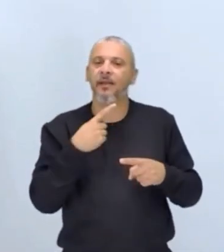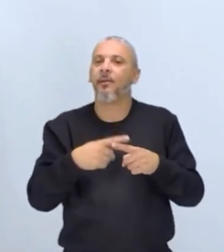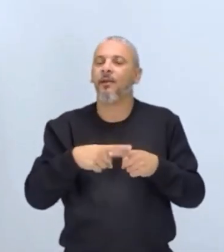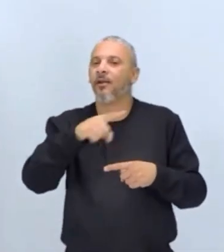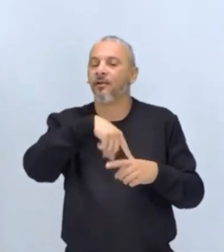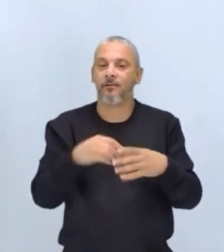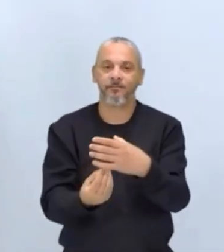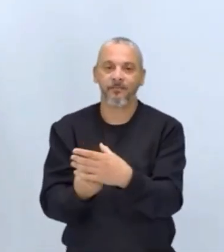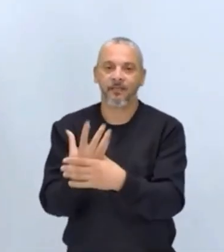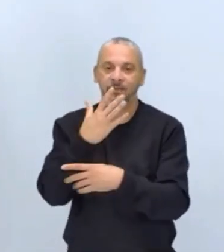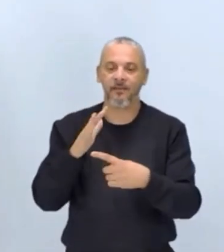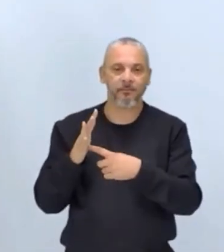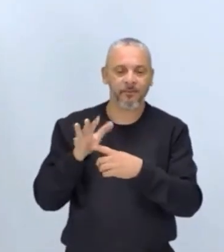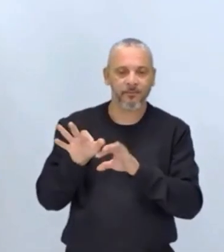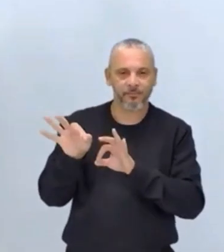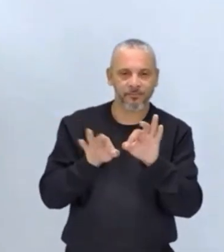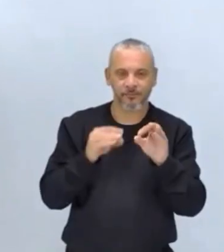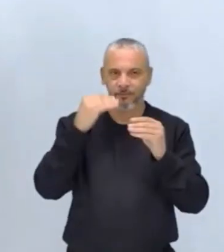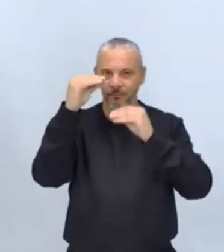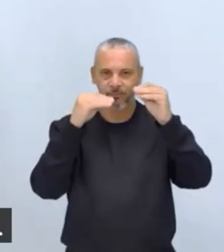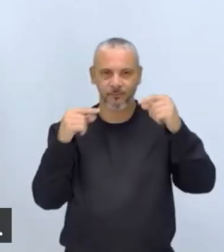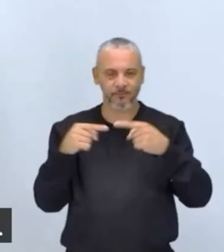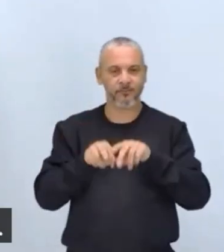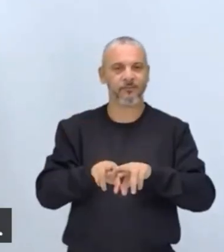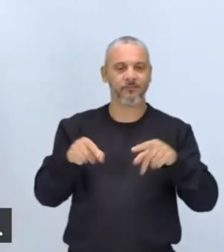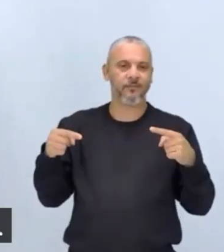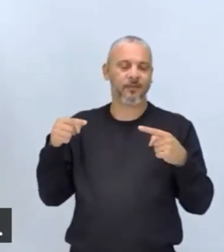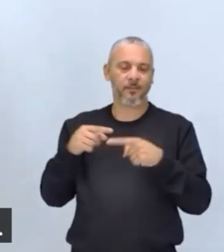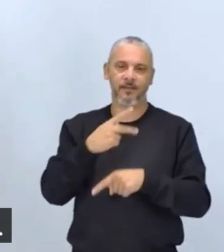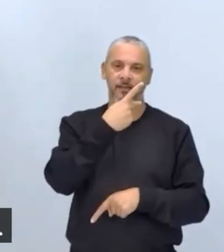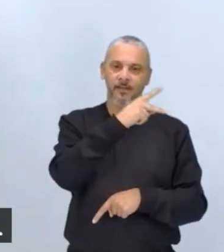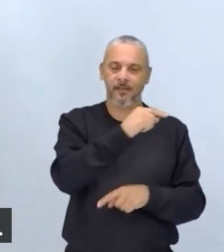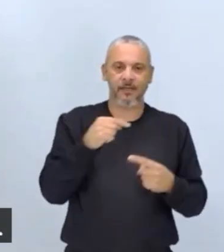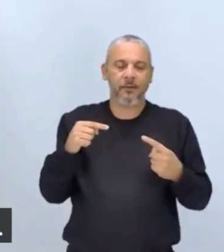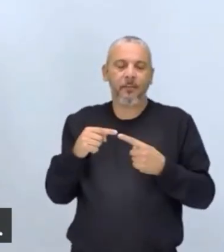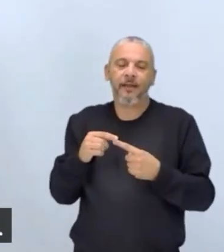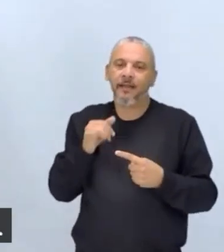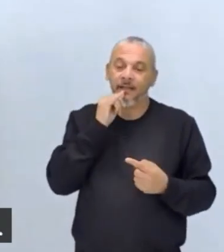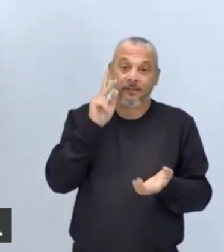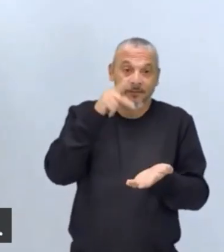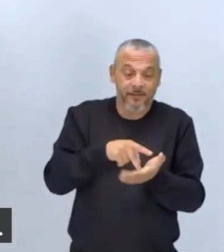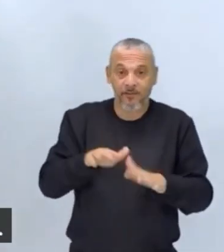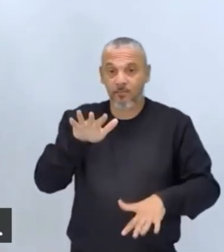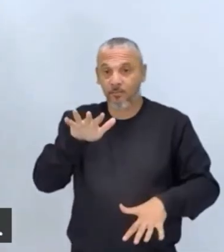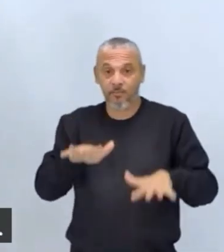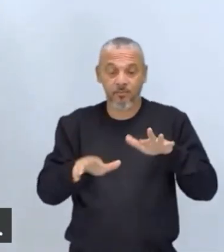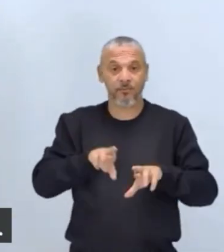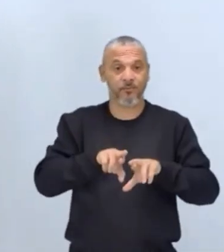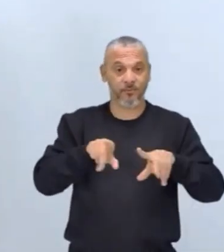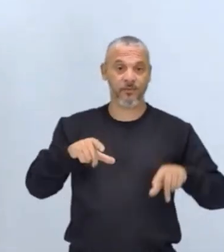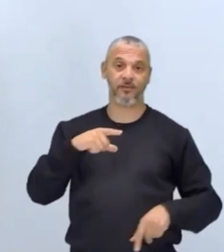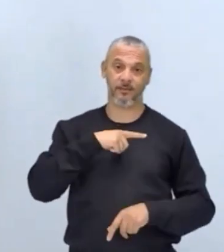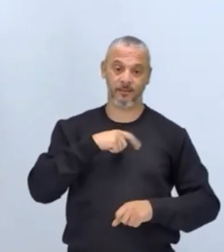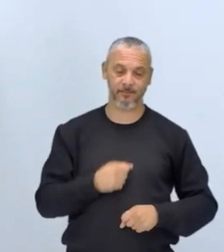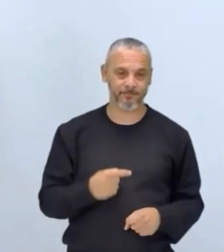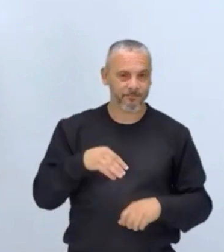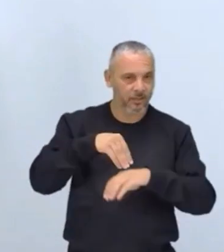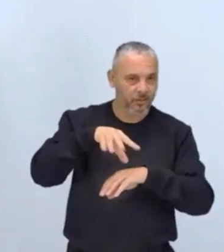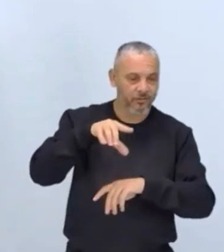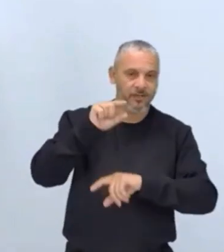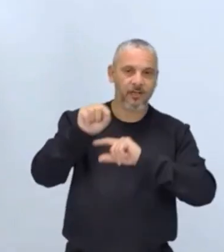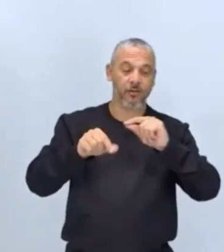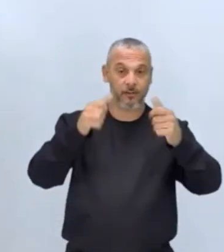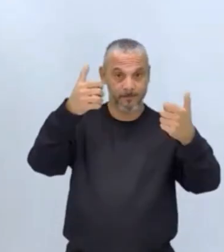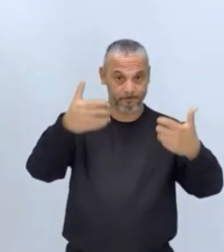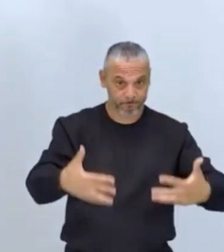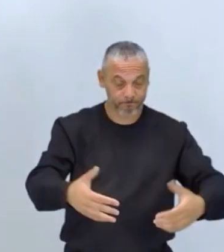justamente porque nós produzimos peças, algumas peças diferenciadas que fazem com que ele se torne aí real e diferenciado. Aqui uma dica que